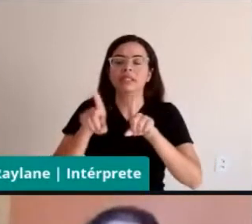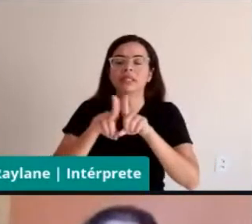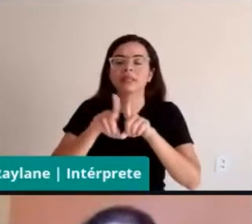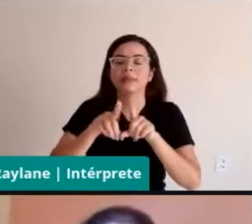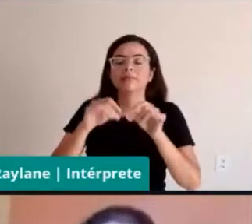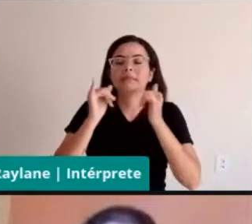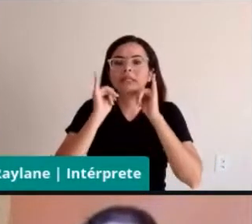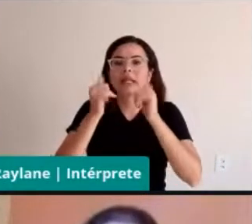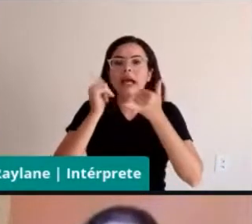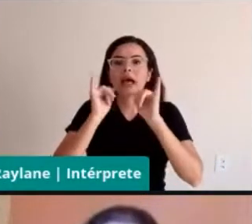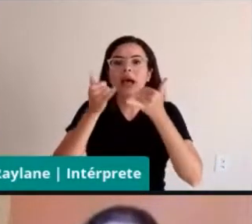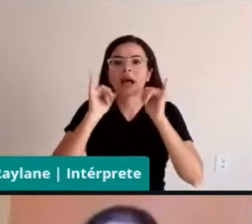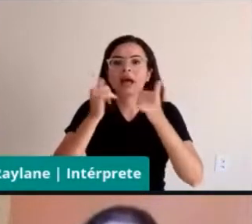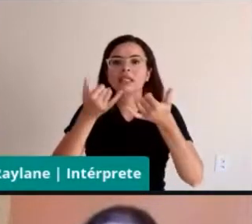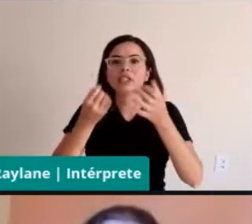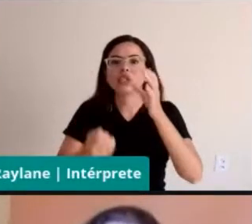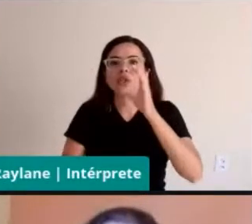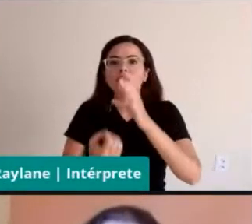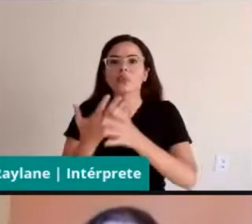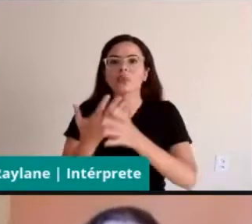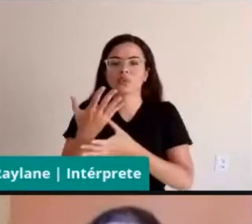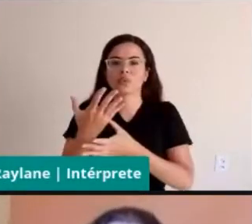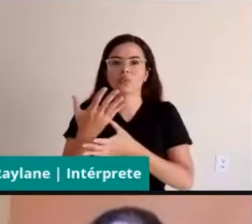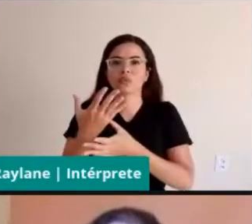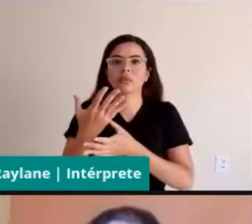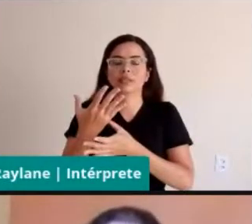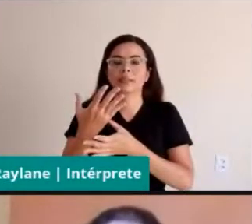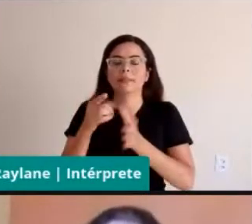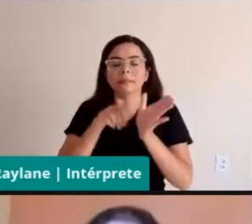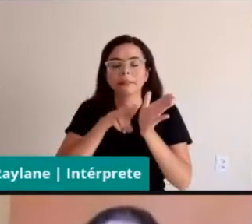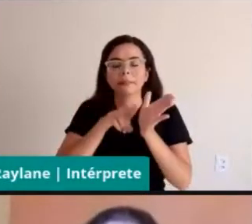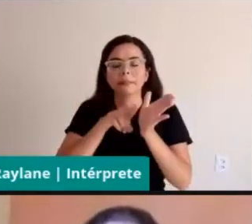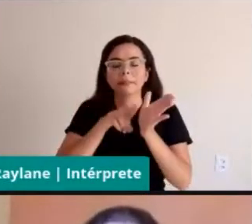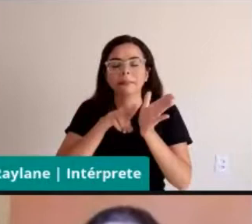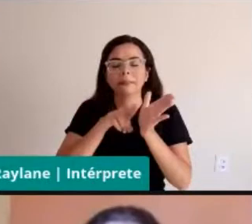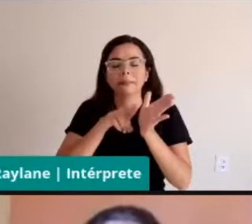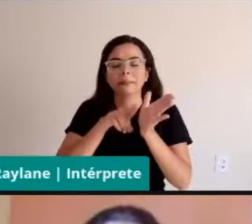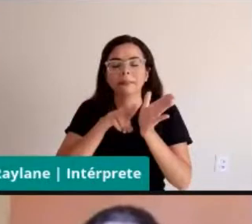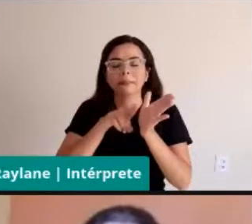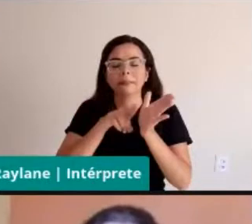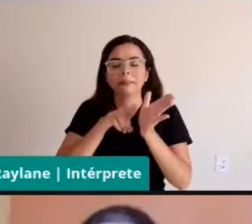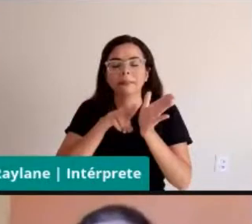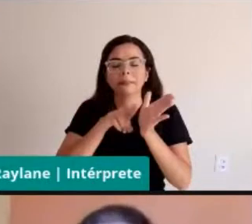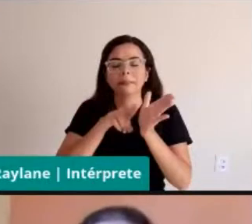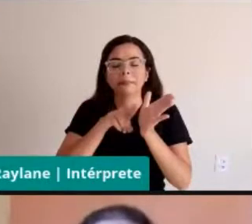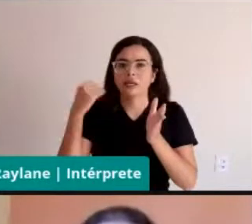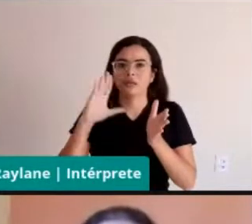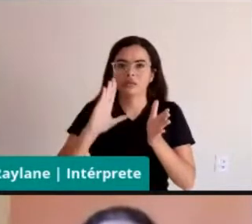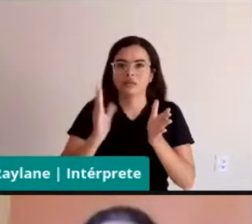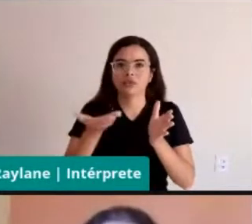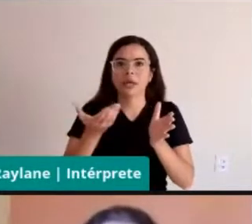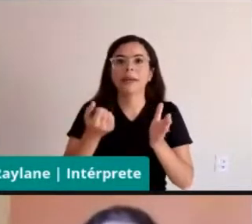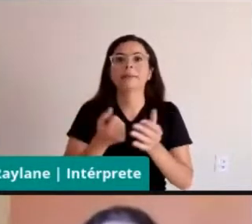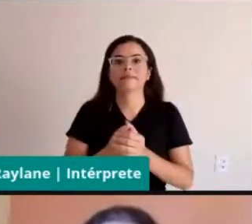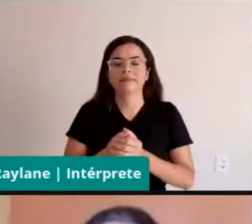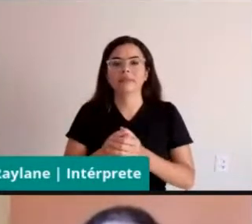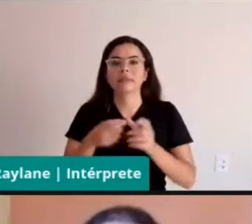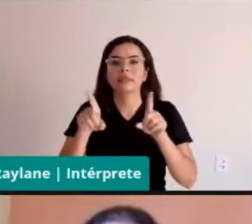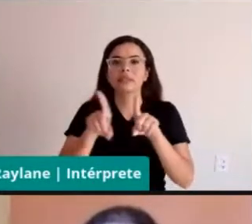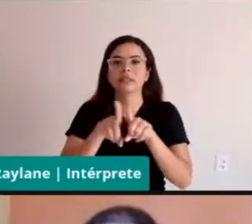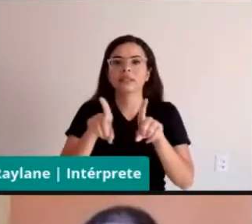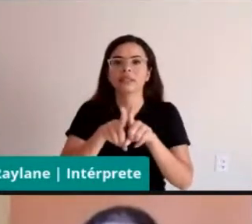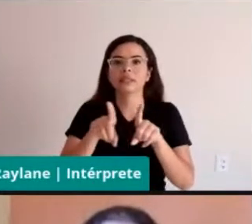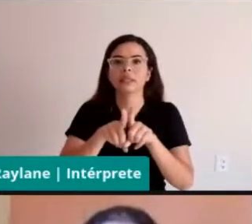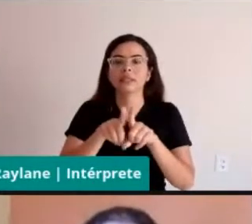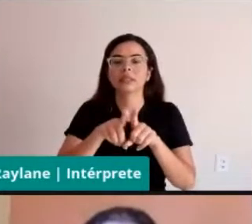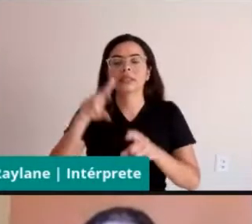foi construída na pesquisa que eu tenho feito sobre o RPG no ensino, e também falar sobre um pouco do